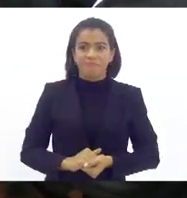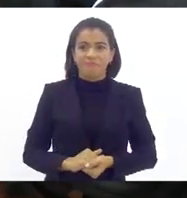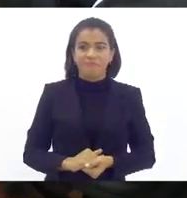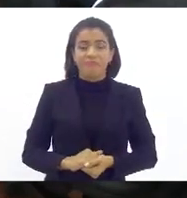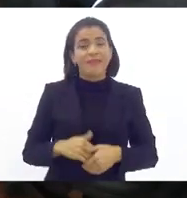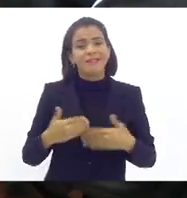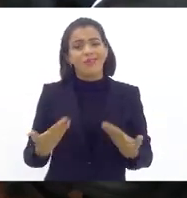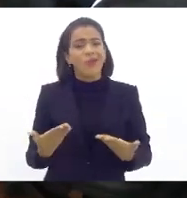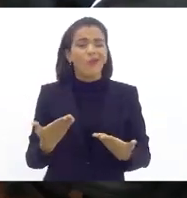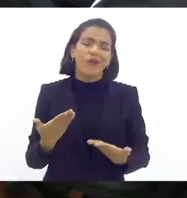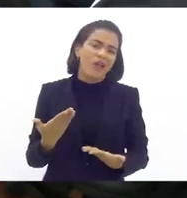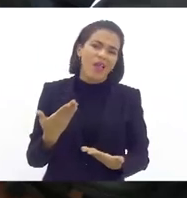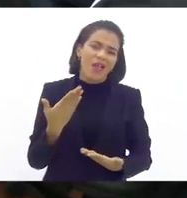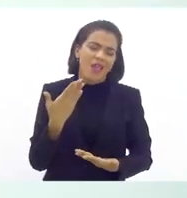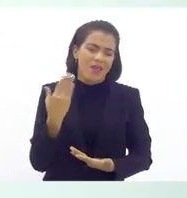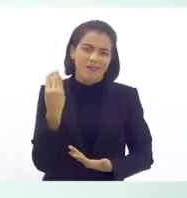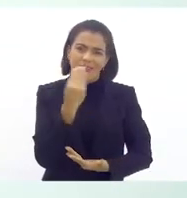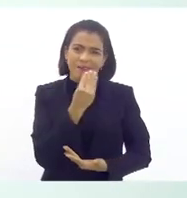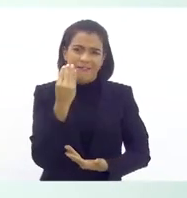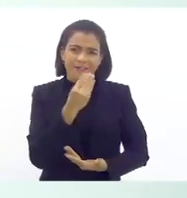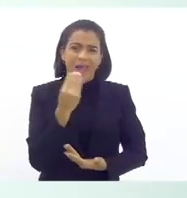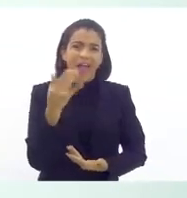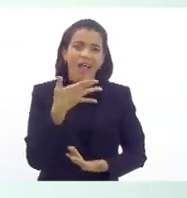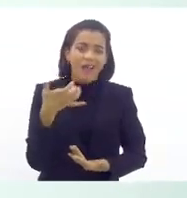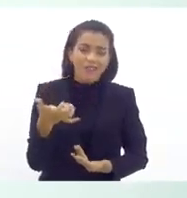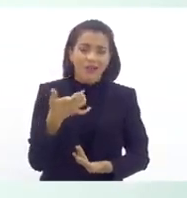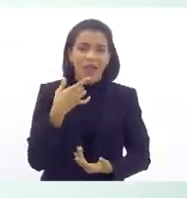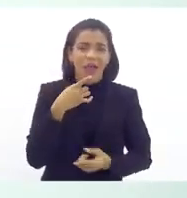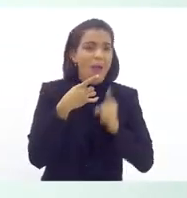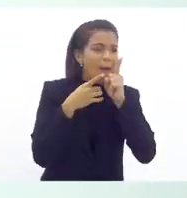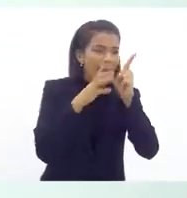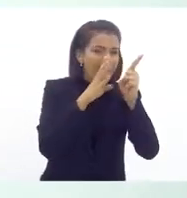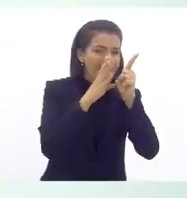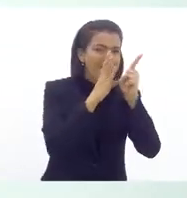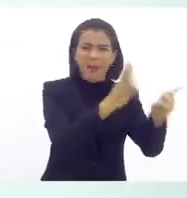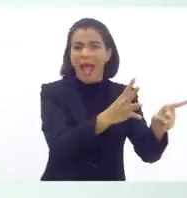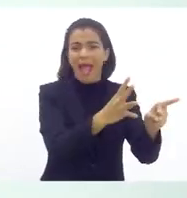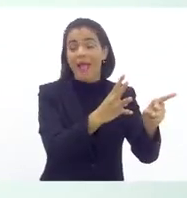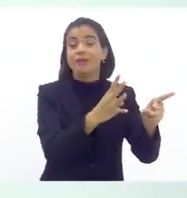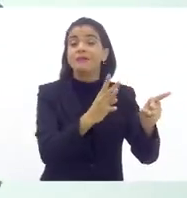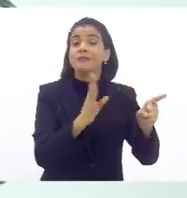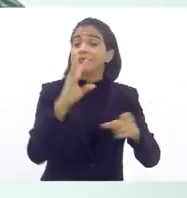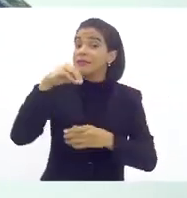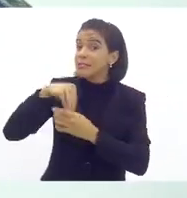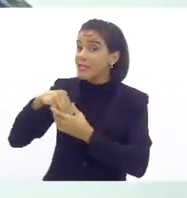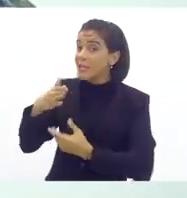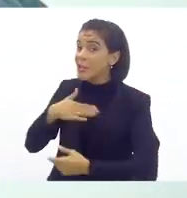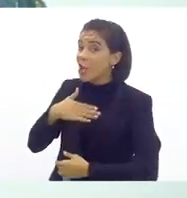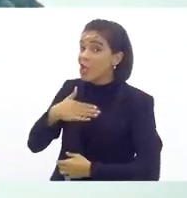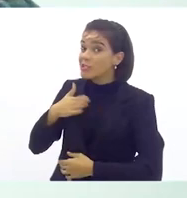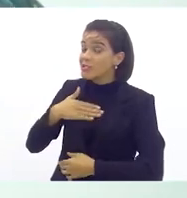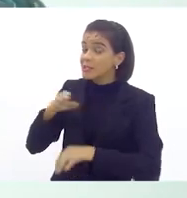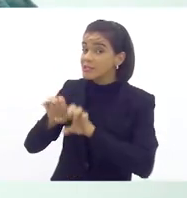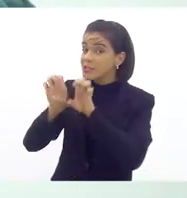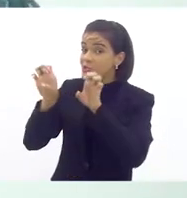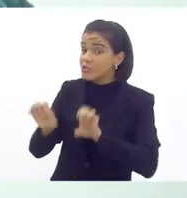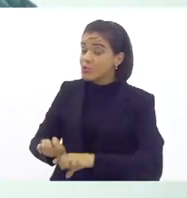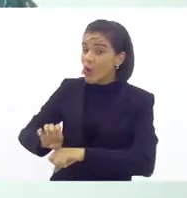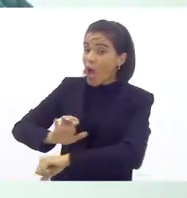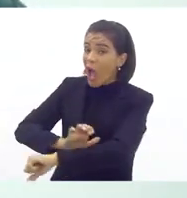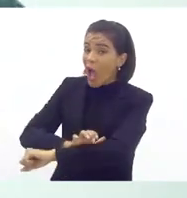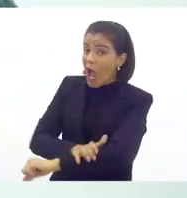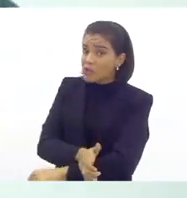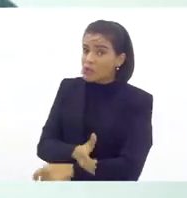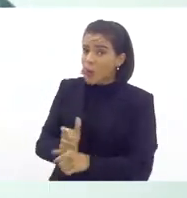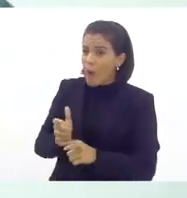Então é muito fácil a gente apontar o dedo para lá quando dentro da nossa estrutura o racismo está cada